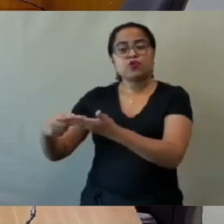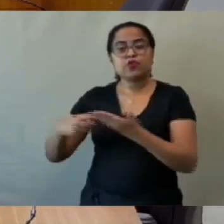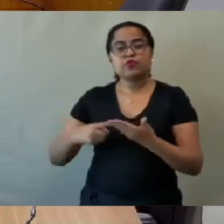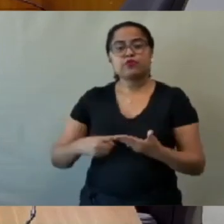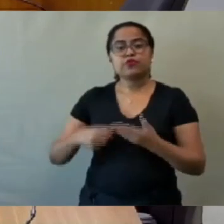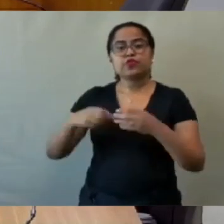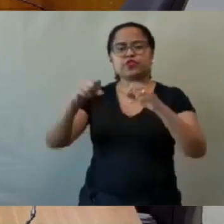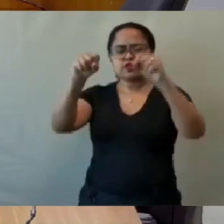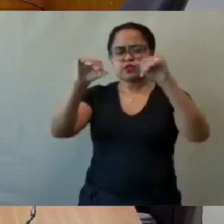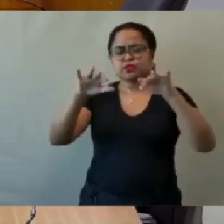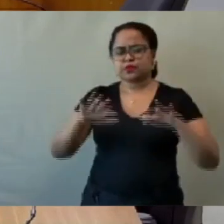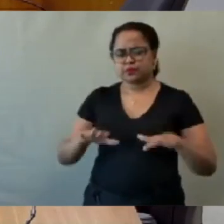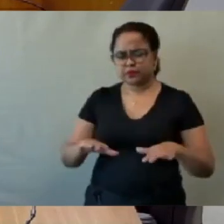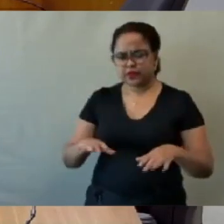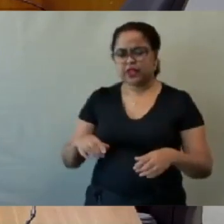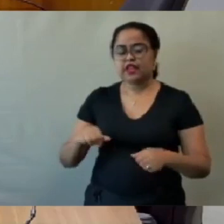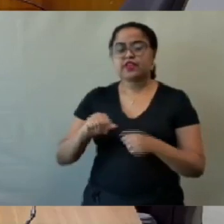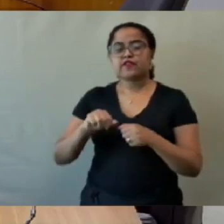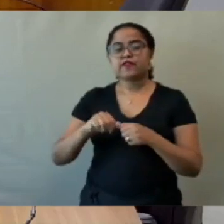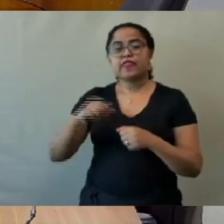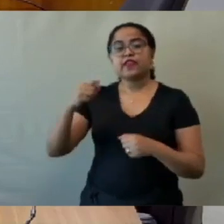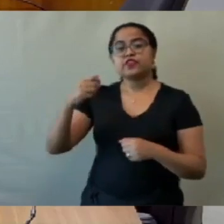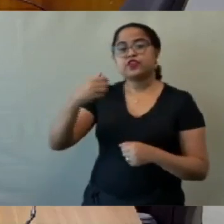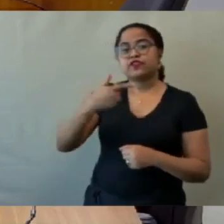se realizará em